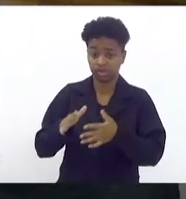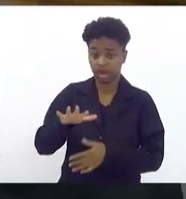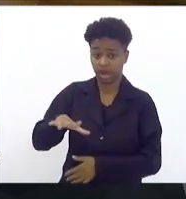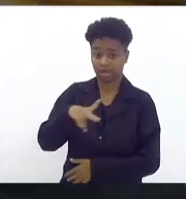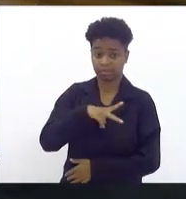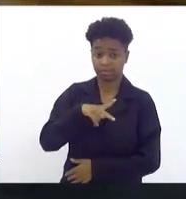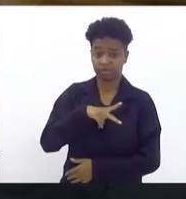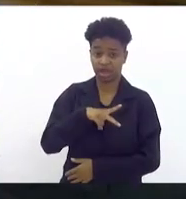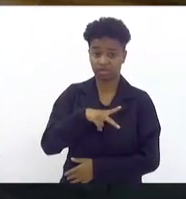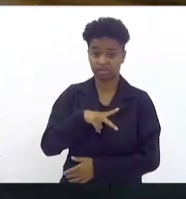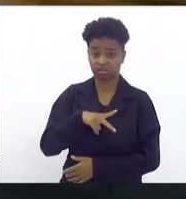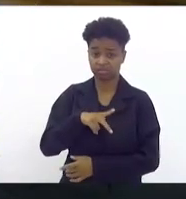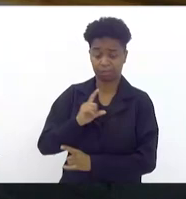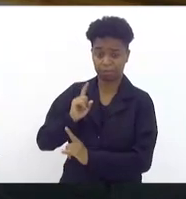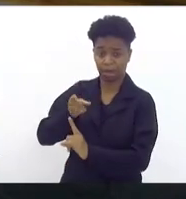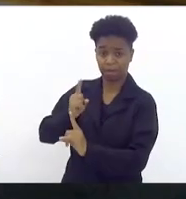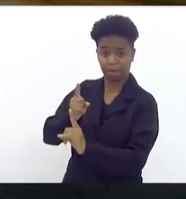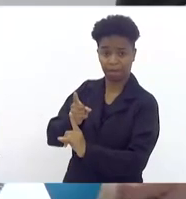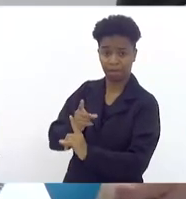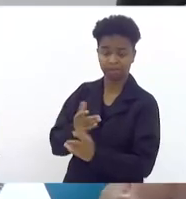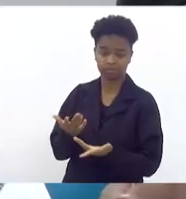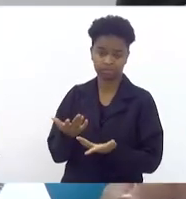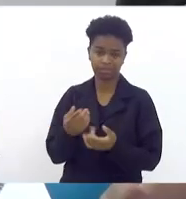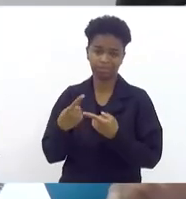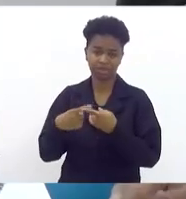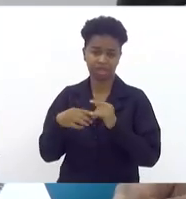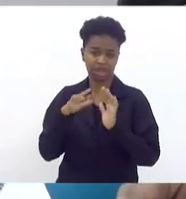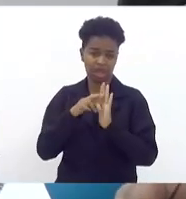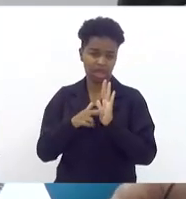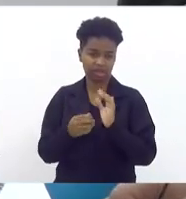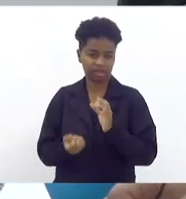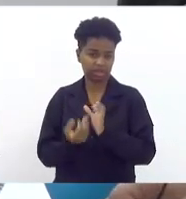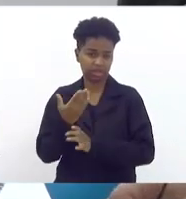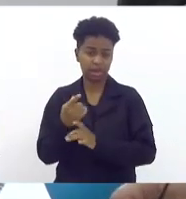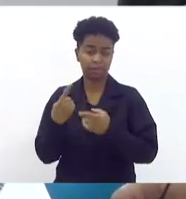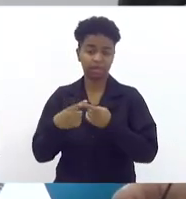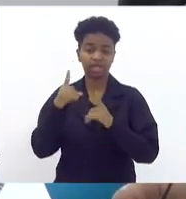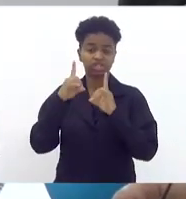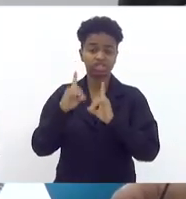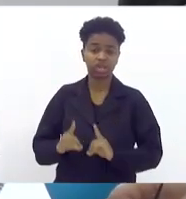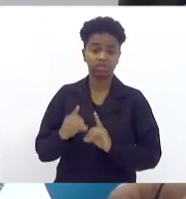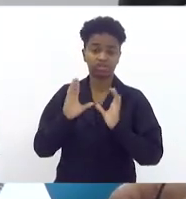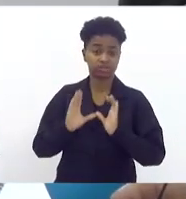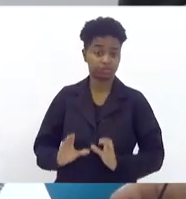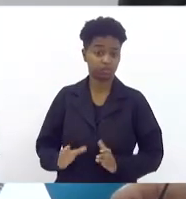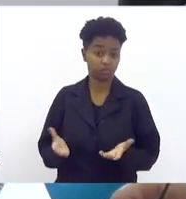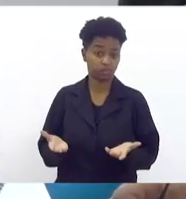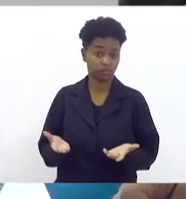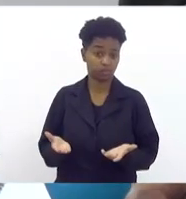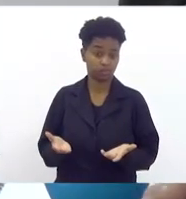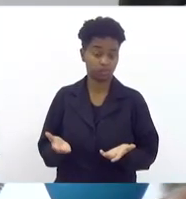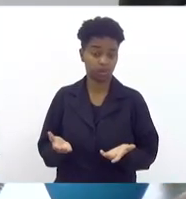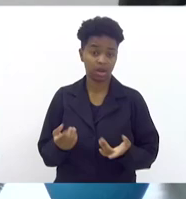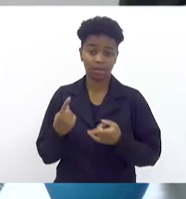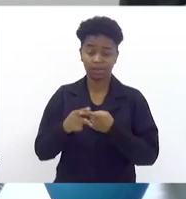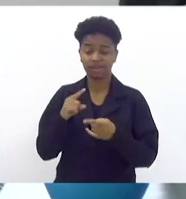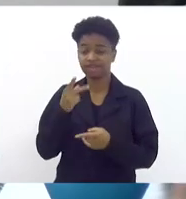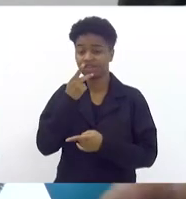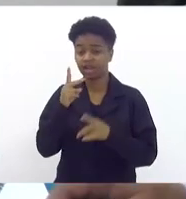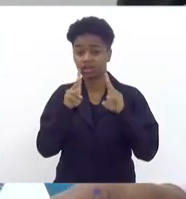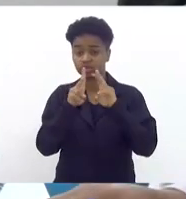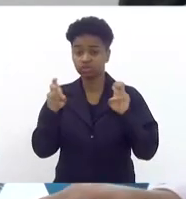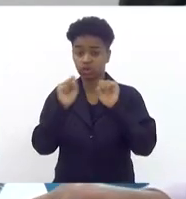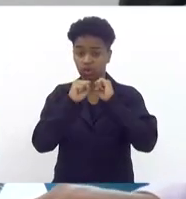privada, a gente estaria regulamentando aqui a questão de direito civil, porque quando a gente fala de estádio de